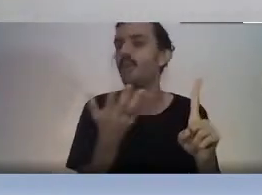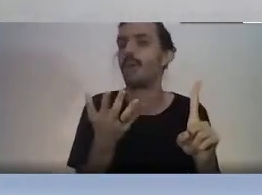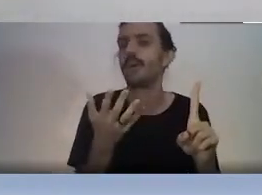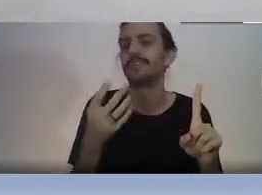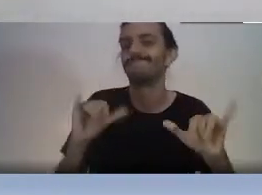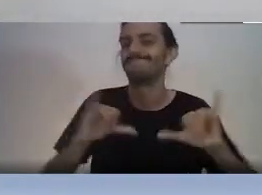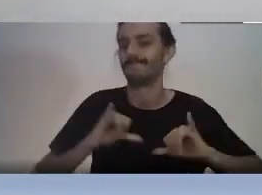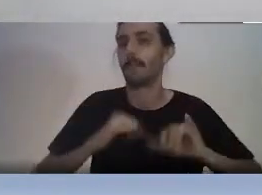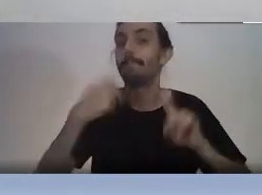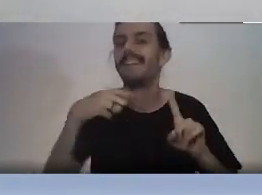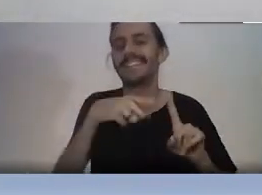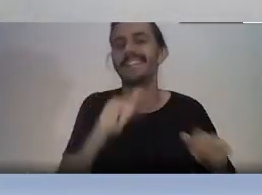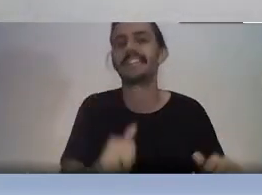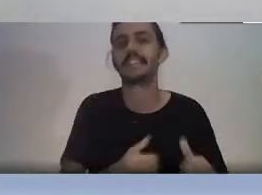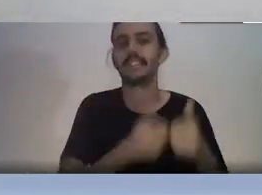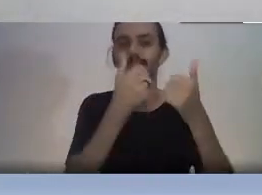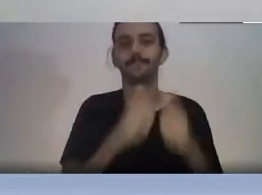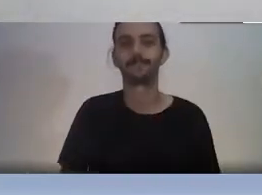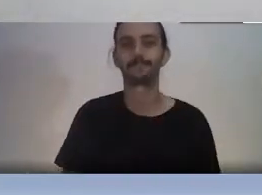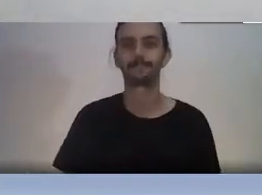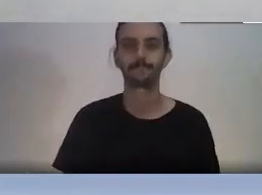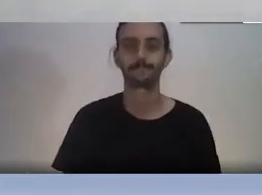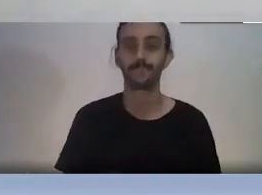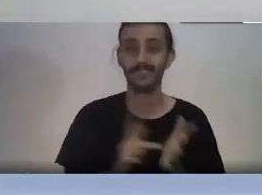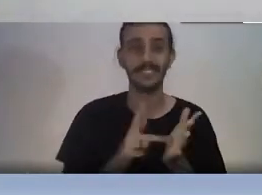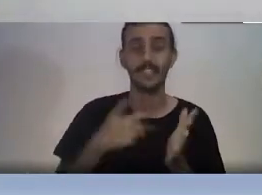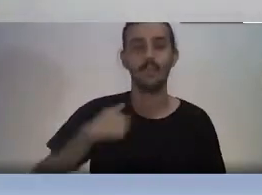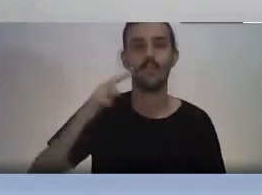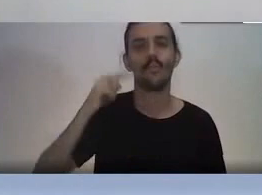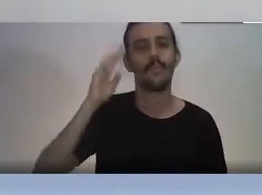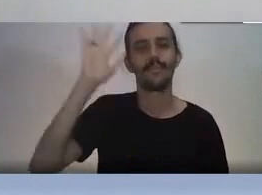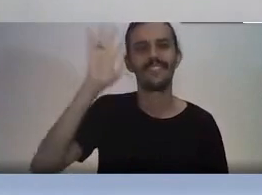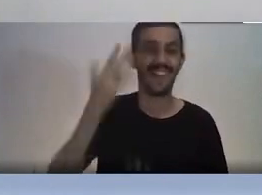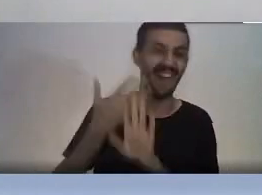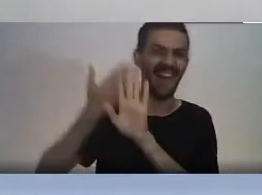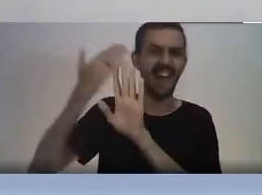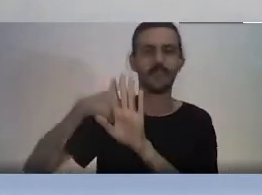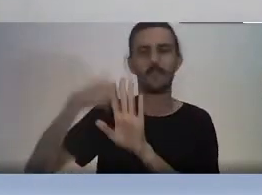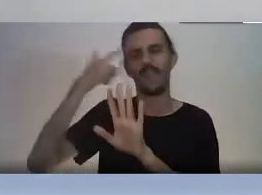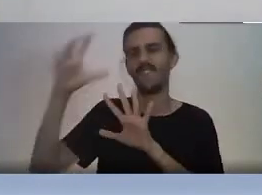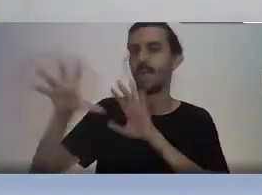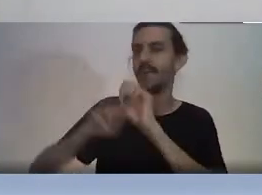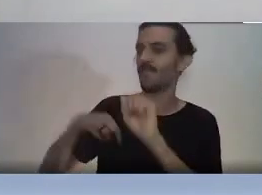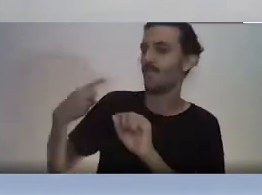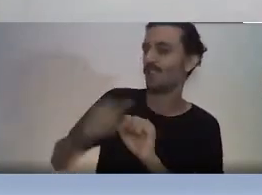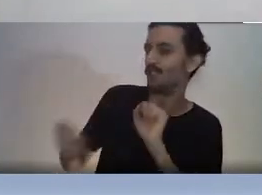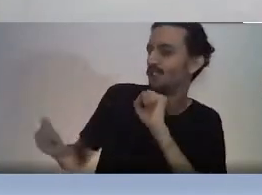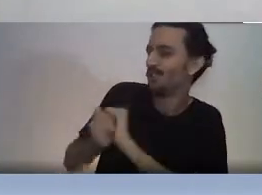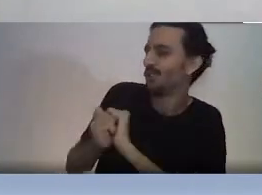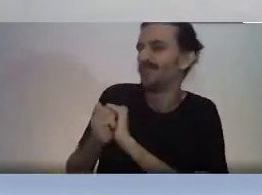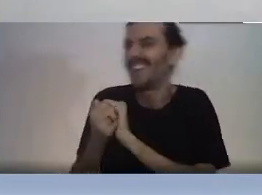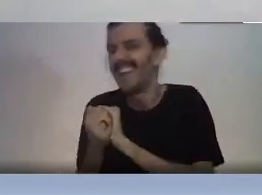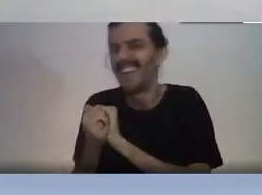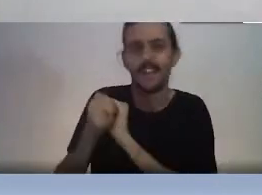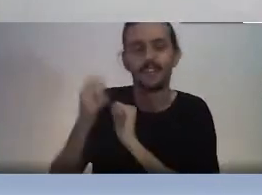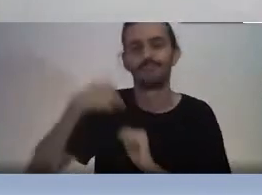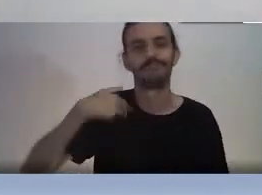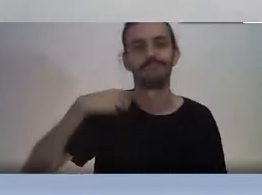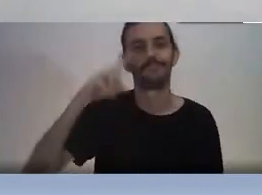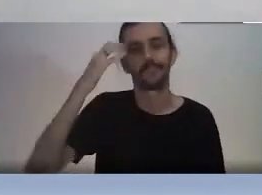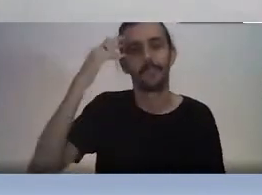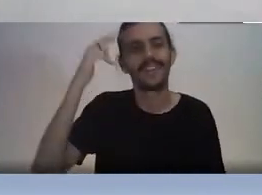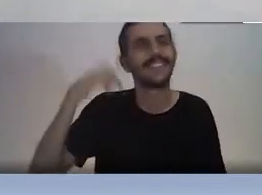Gente, eu nunca imaginei que a gente estaria longe um do outro agora. Eu sempre imaginava que a gente estaria lado a lado no salão da